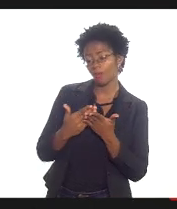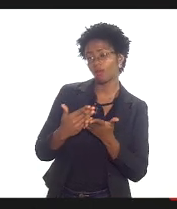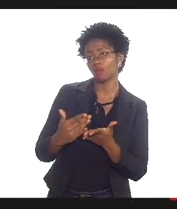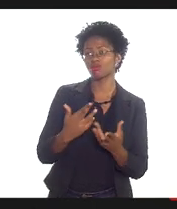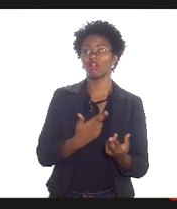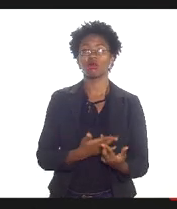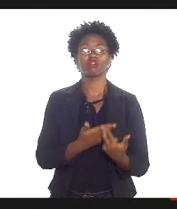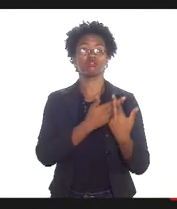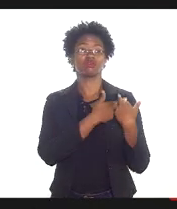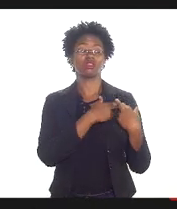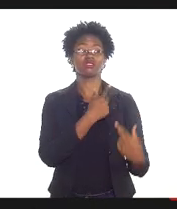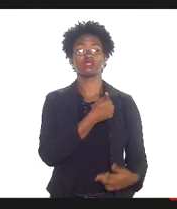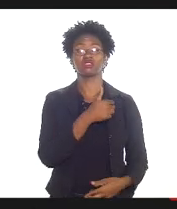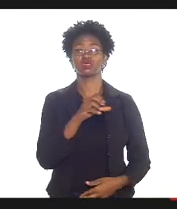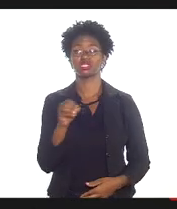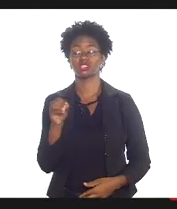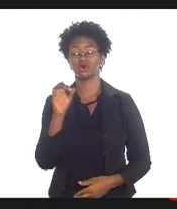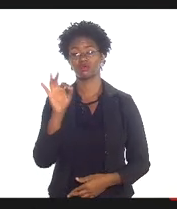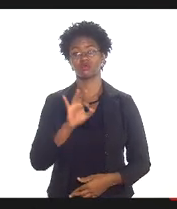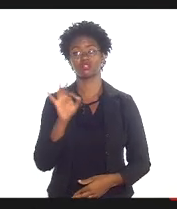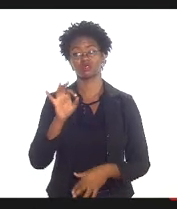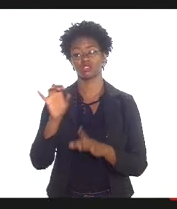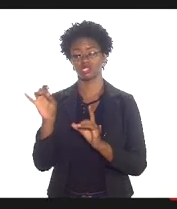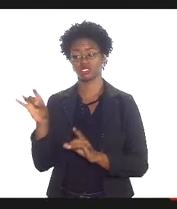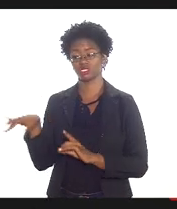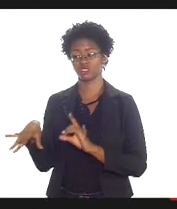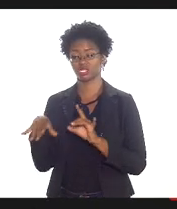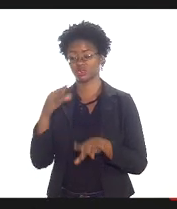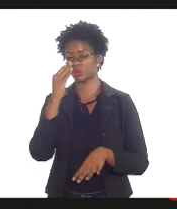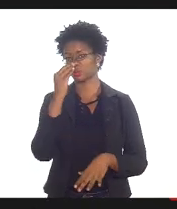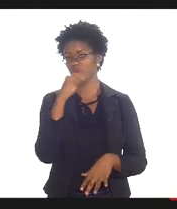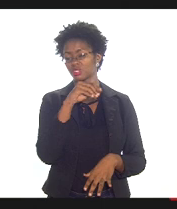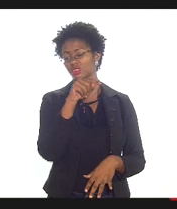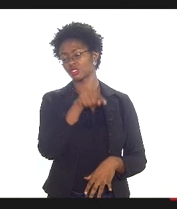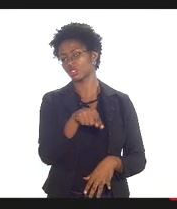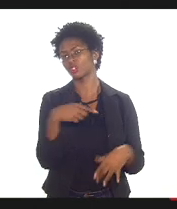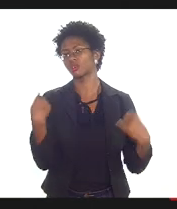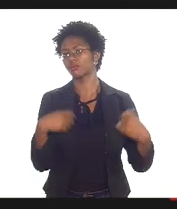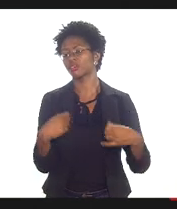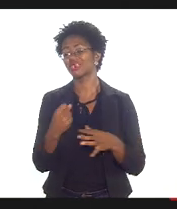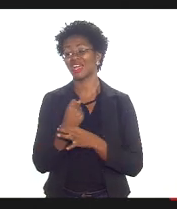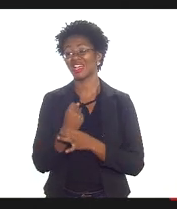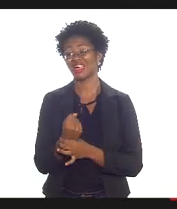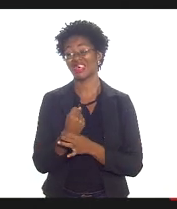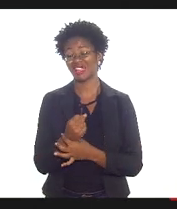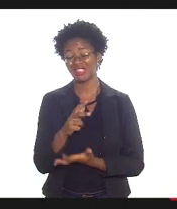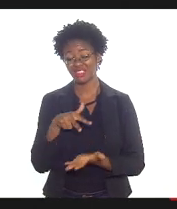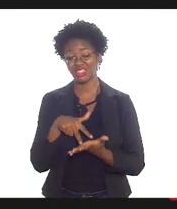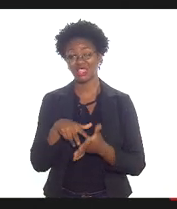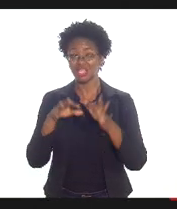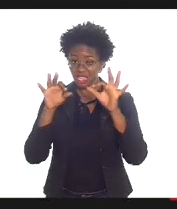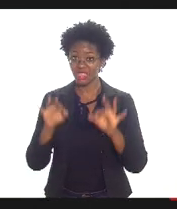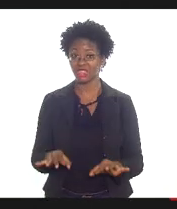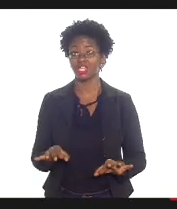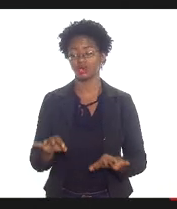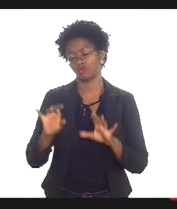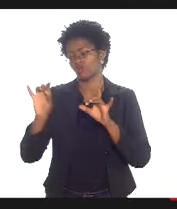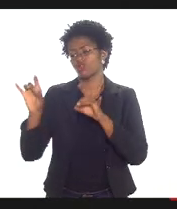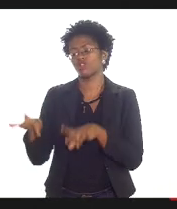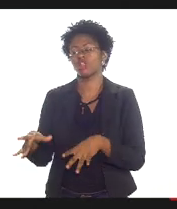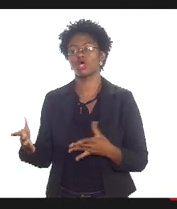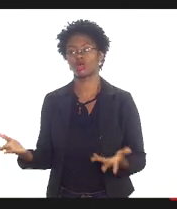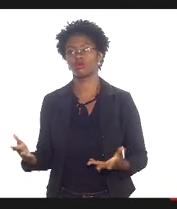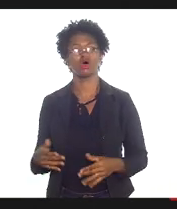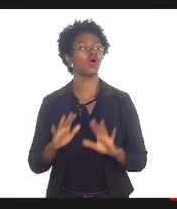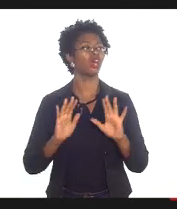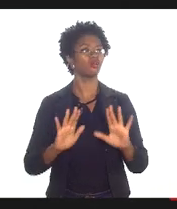por 100% desse abandono e precisa dar garantias reais de abandono, né?